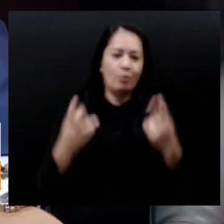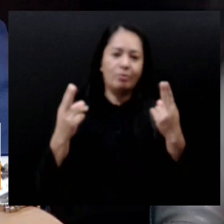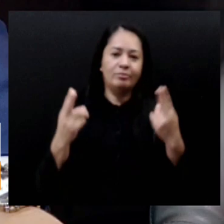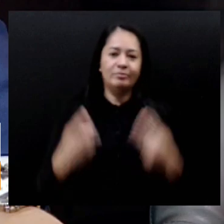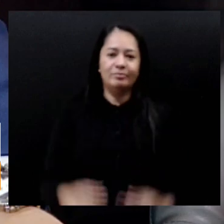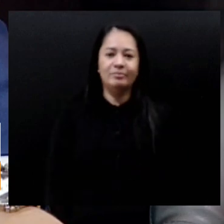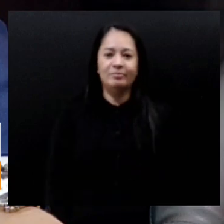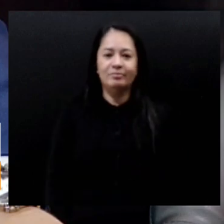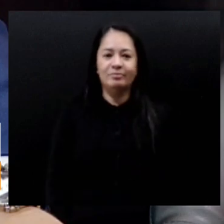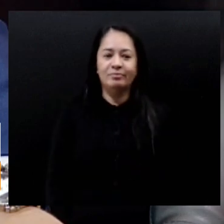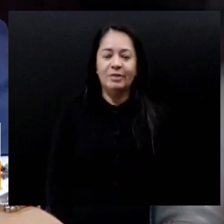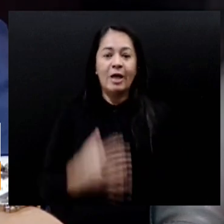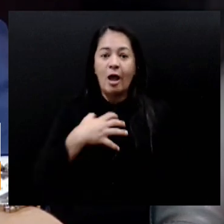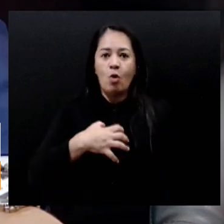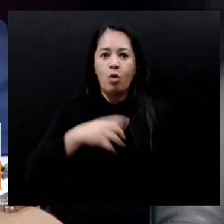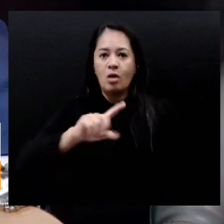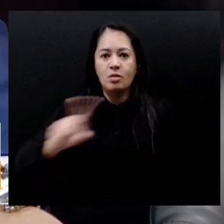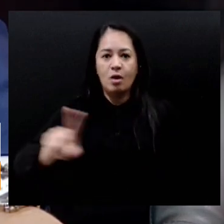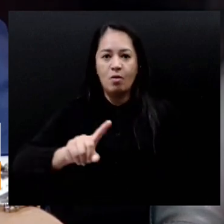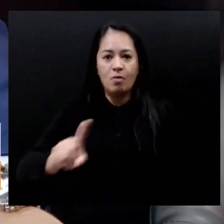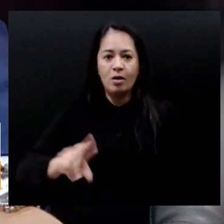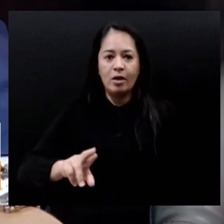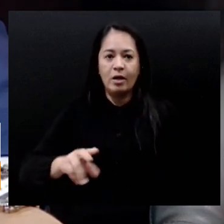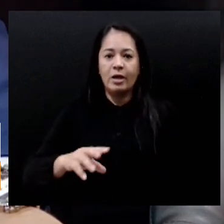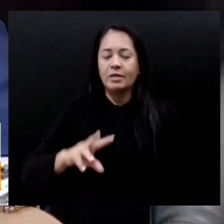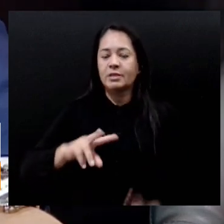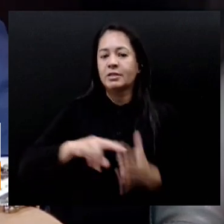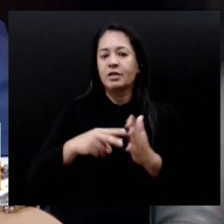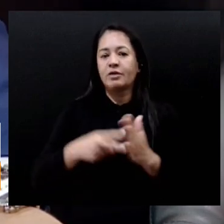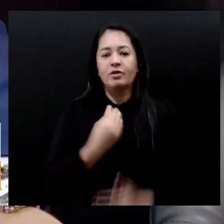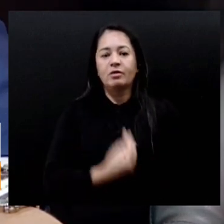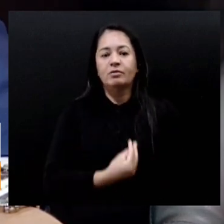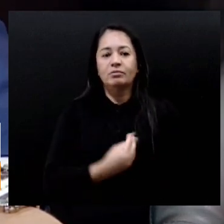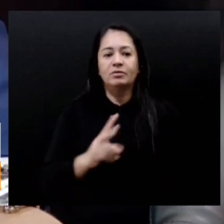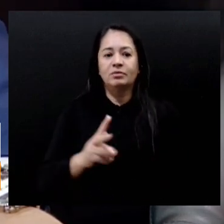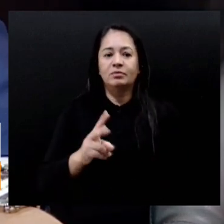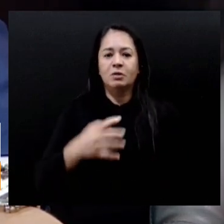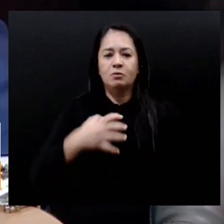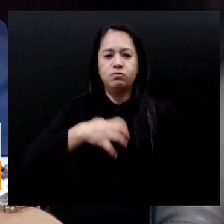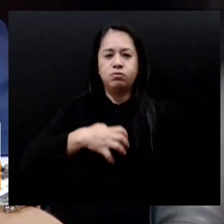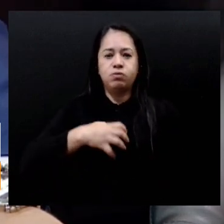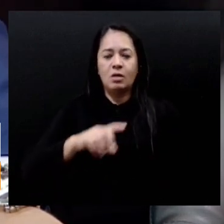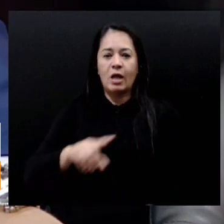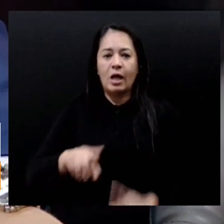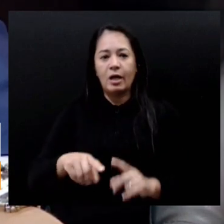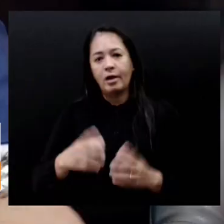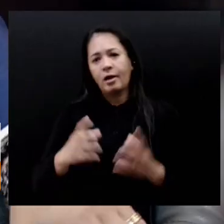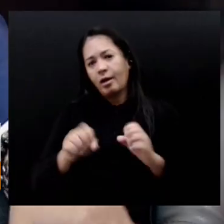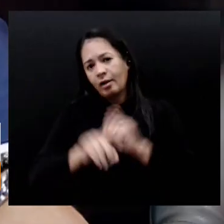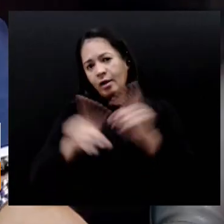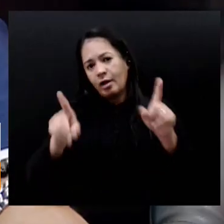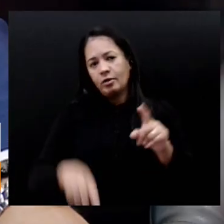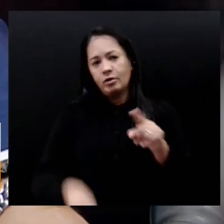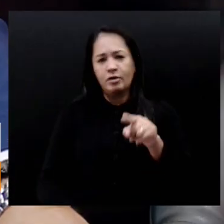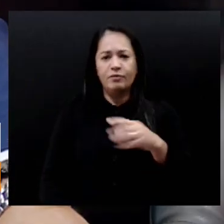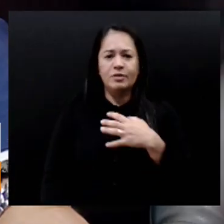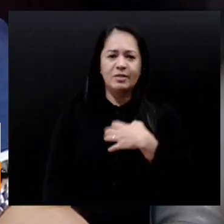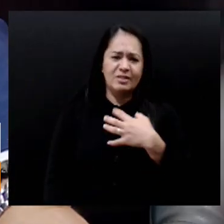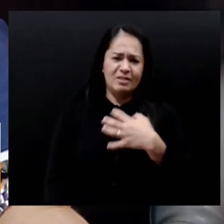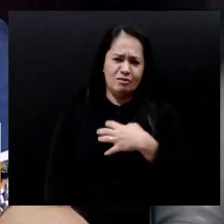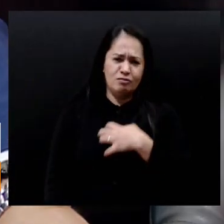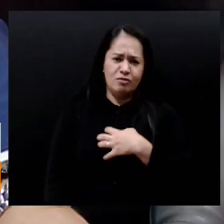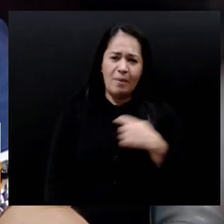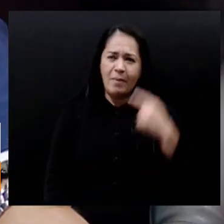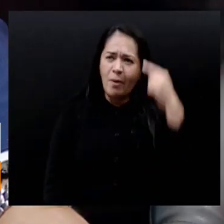raiva, é uma questão de sobrevivência. Nesse caso, não seria nem a raiva, né? Lógico que você fica bravo. Mas sabe o que eu estava pensando quando eu estava falando sobre